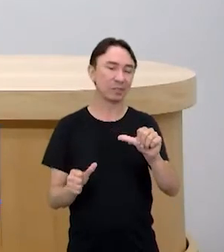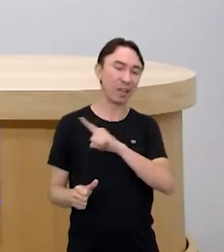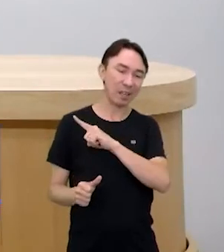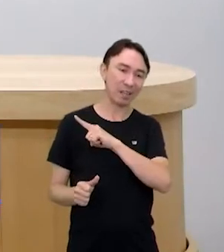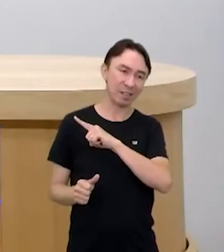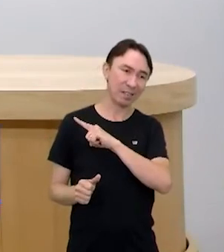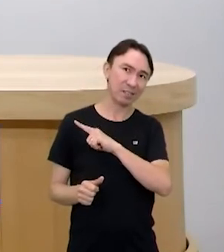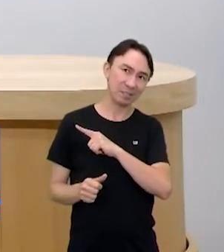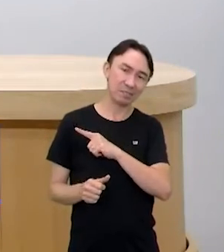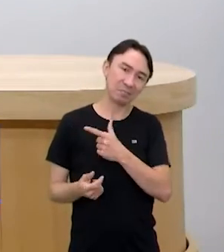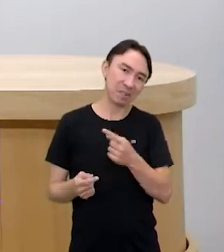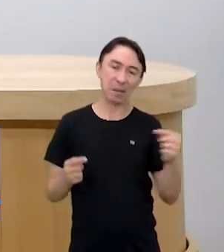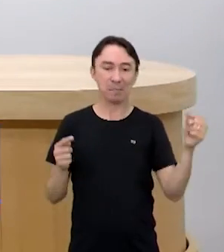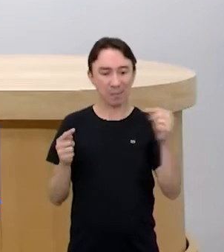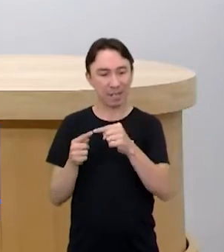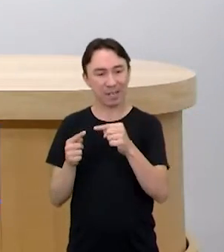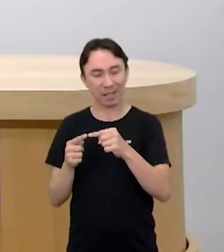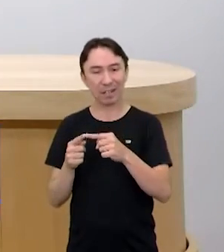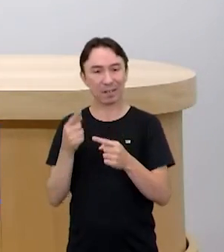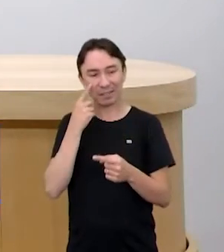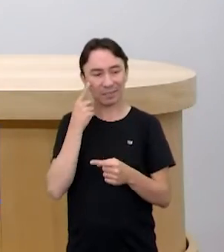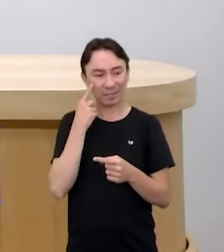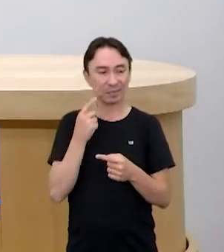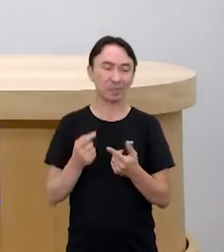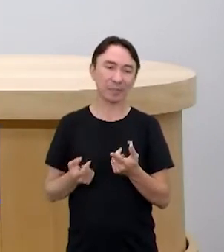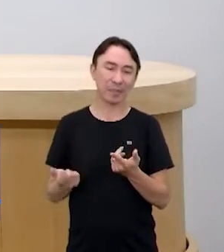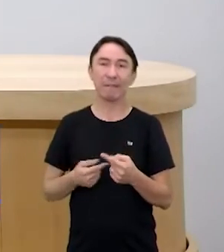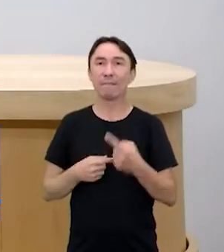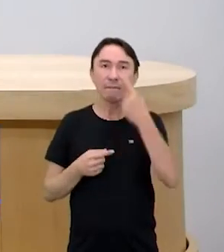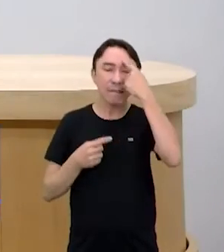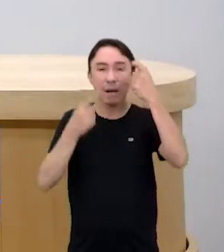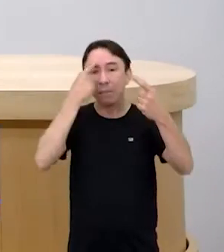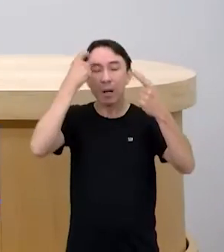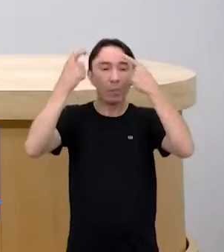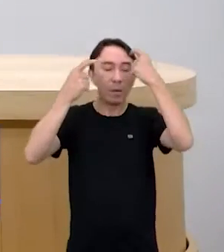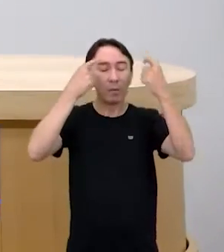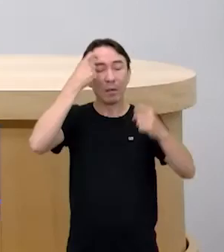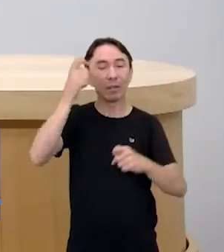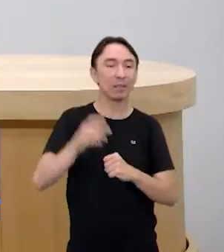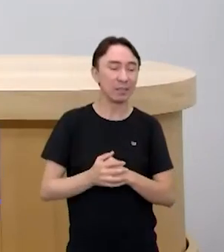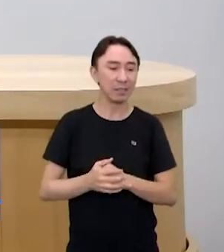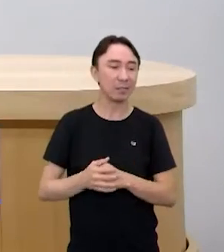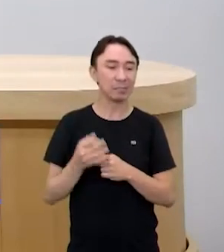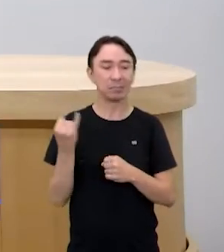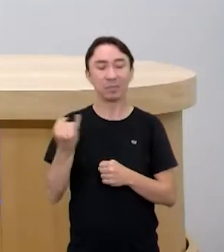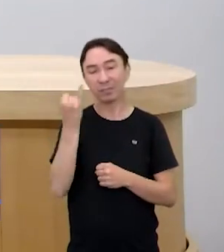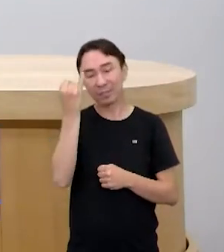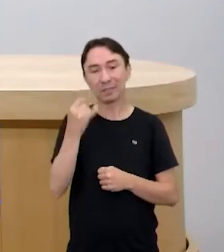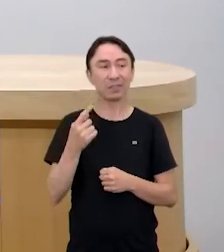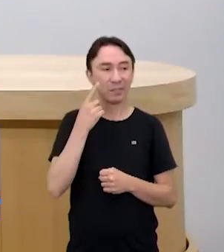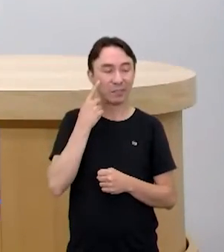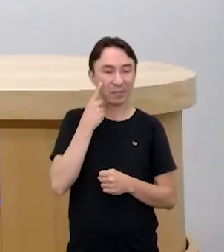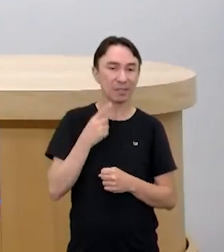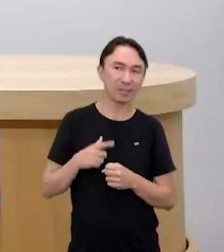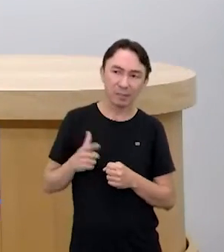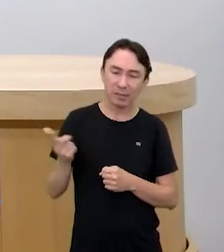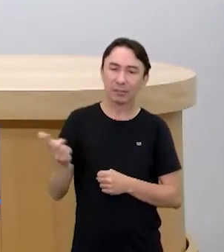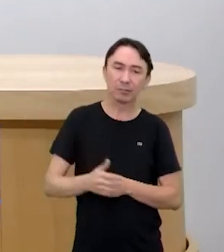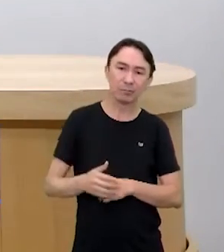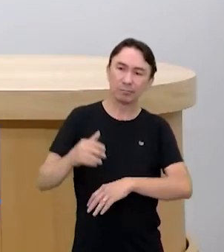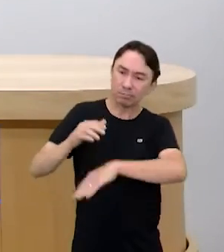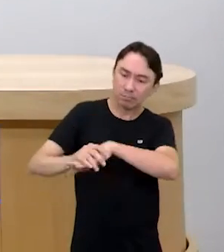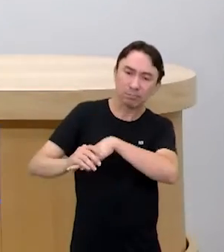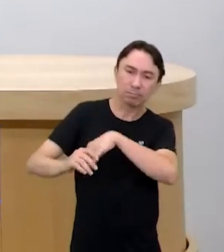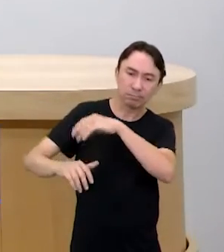criativo. Por isso que é muito importante a gente desmistificar essa ideia do talento. Não, a arte ela vai muito de